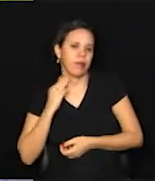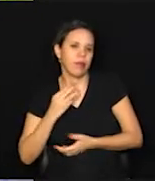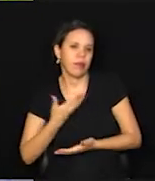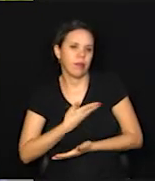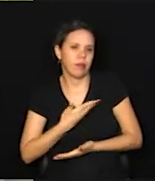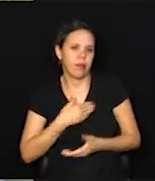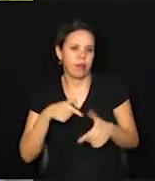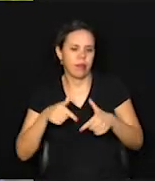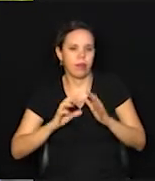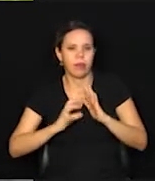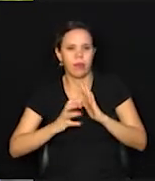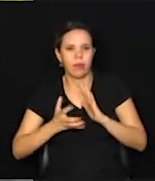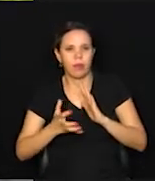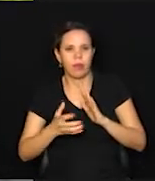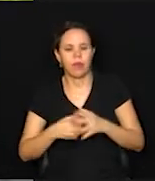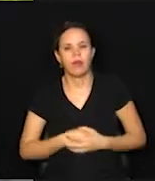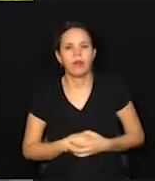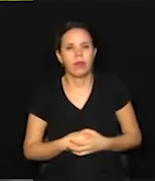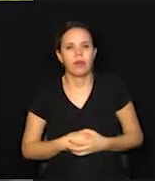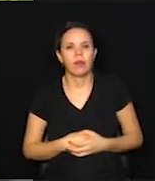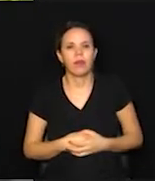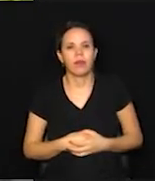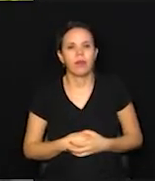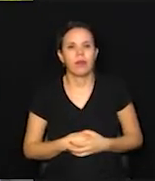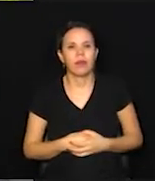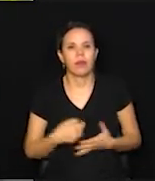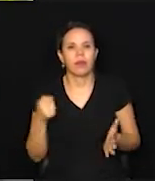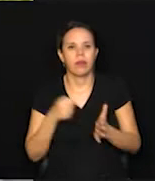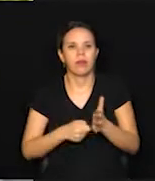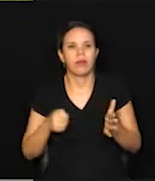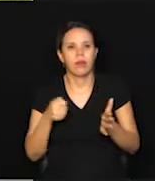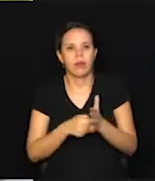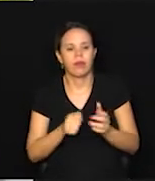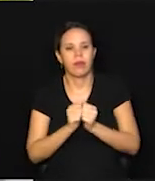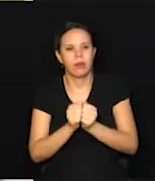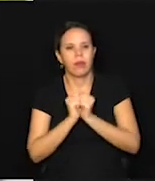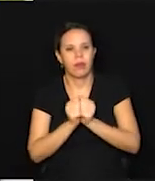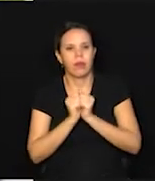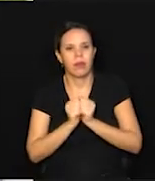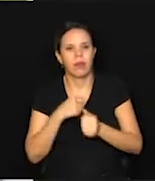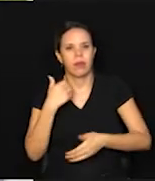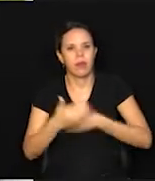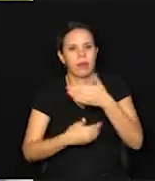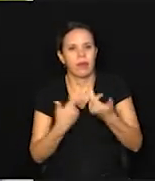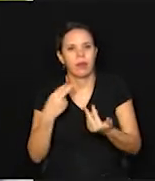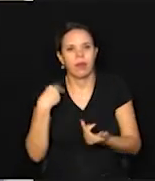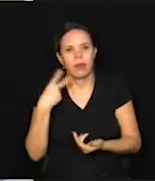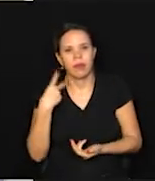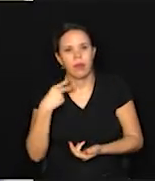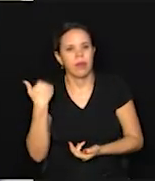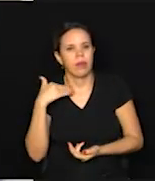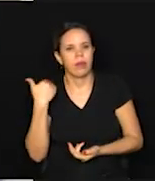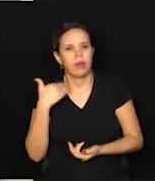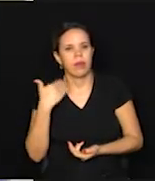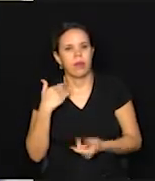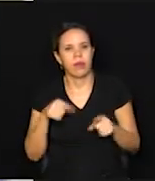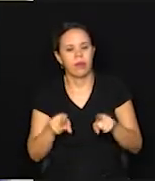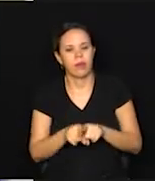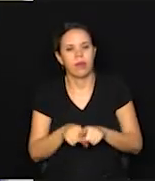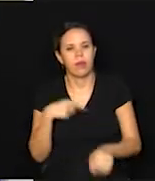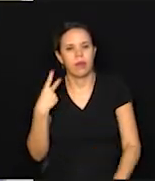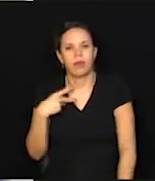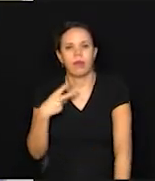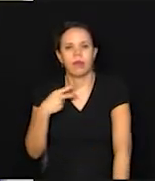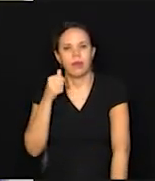de partido, né, que esteve aí em tantas lutas ao meu lado nesse processo, assim como a vereadora Mariana Conte, né, uma vereadora